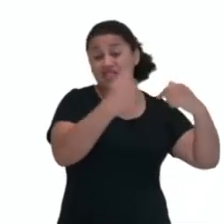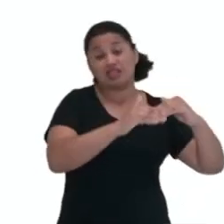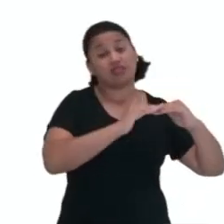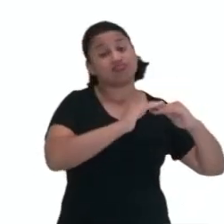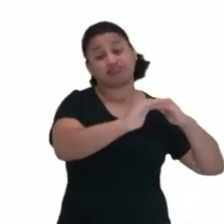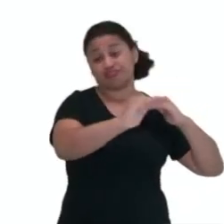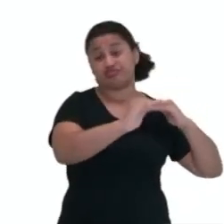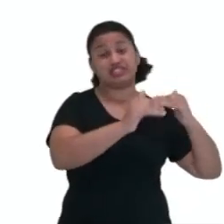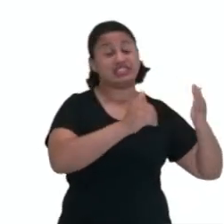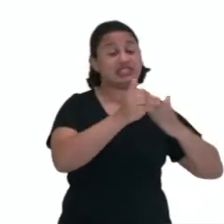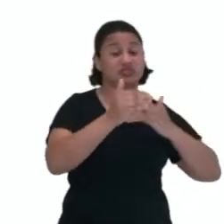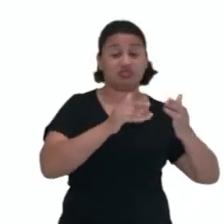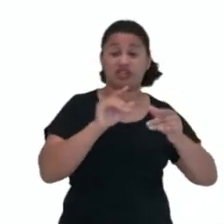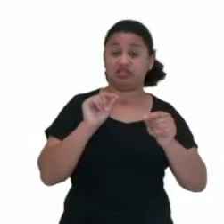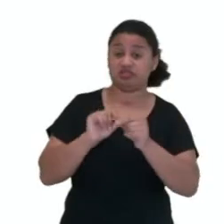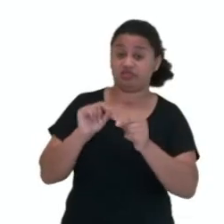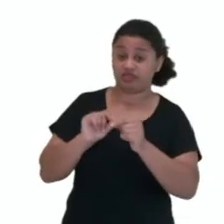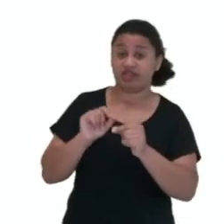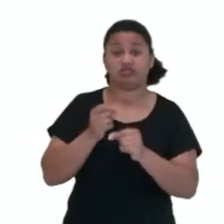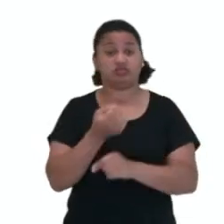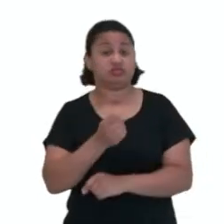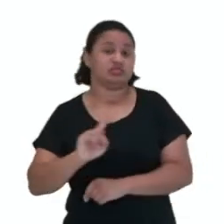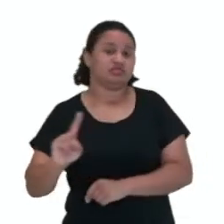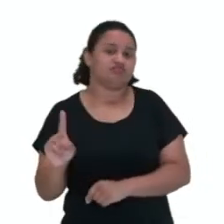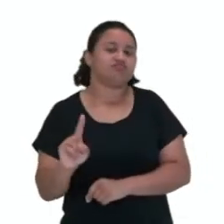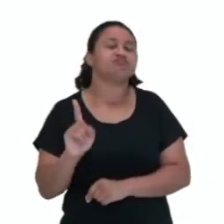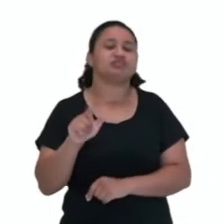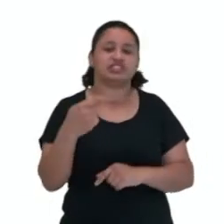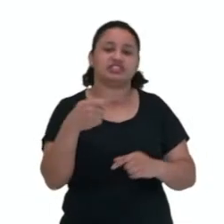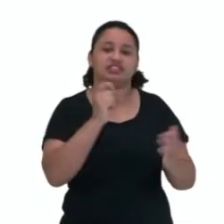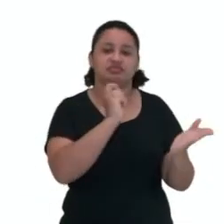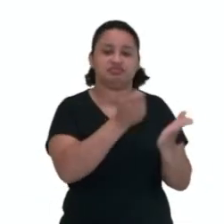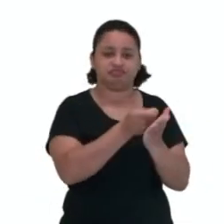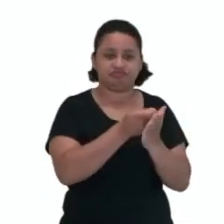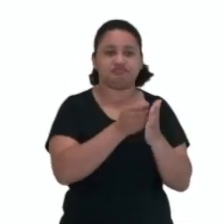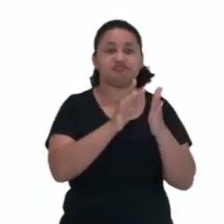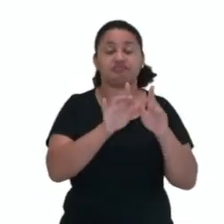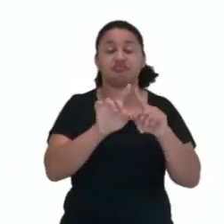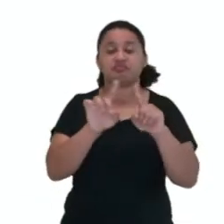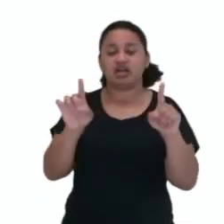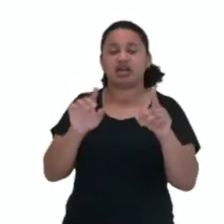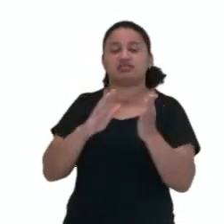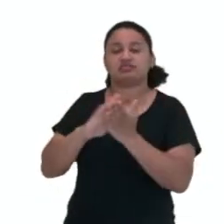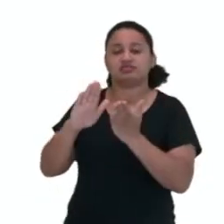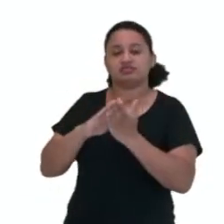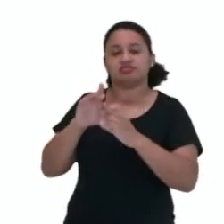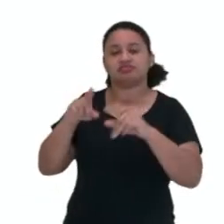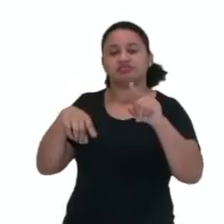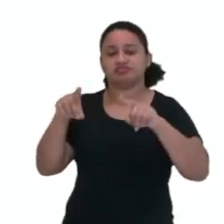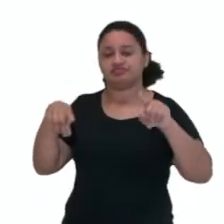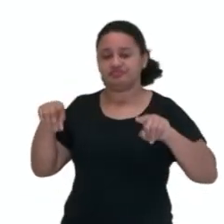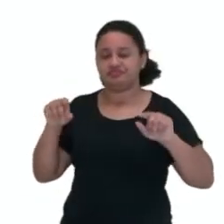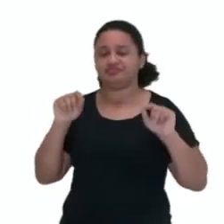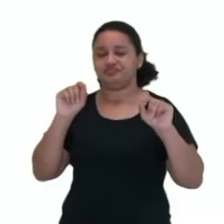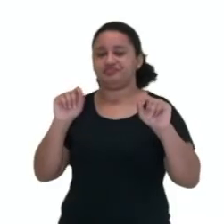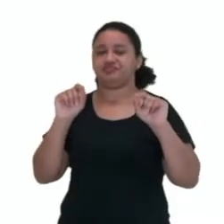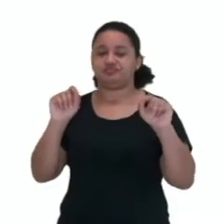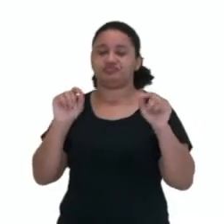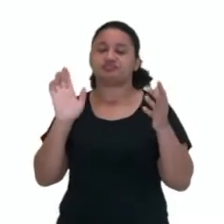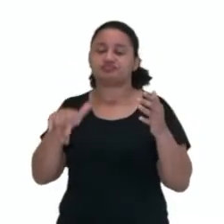determinado bem. Se você produz ou não produz, isso vai acontecer. Já os custos variáveis